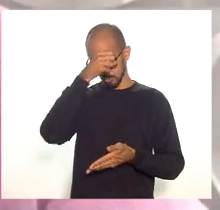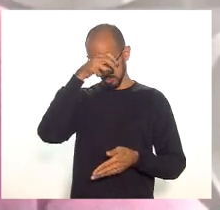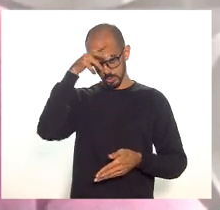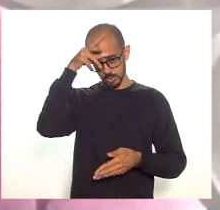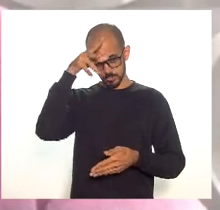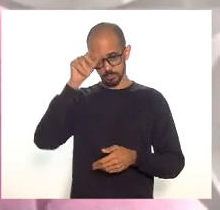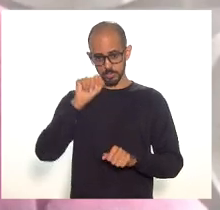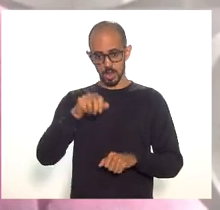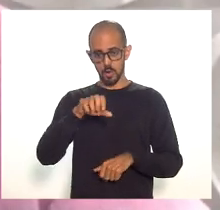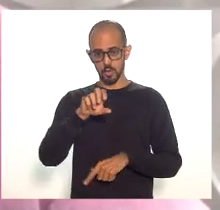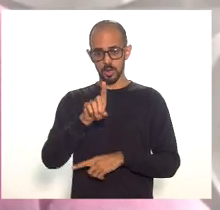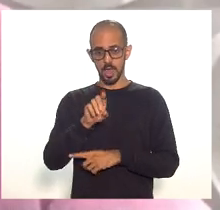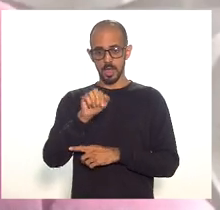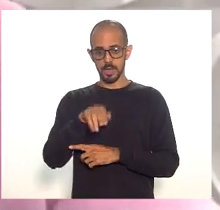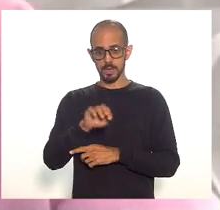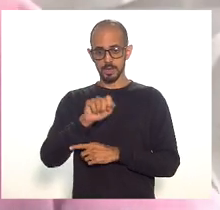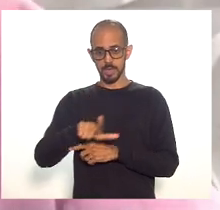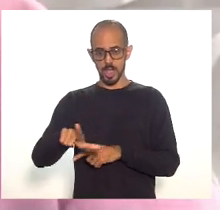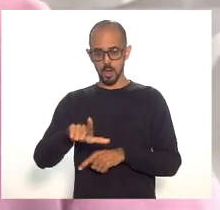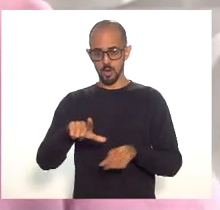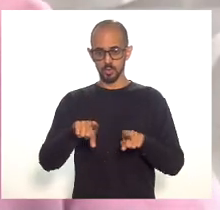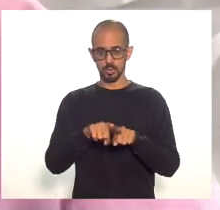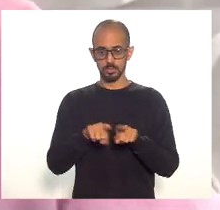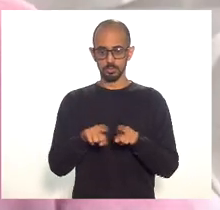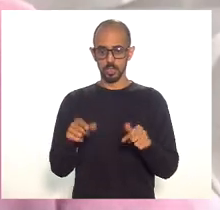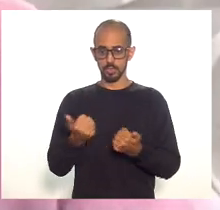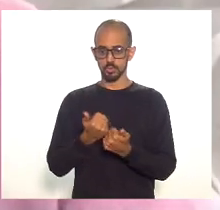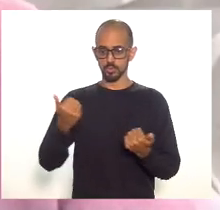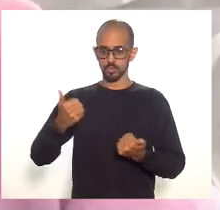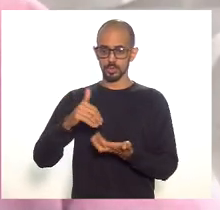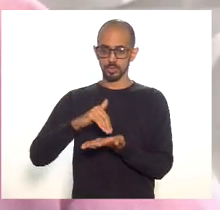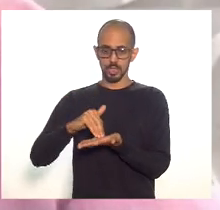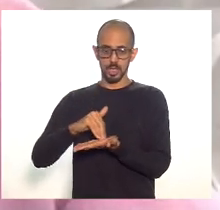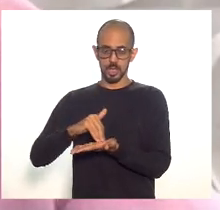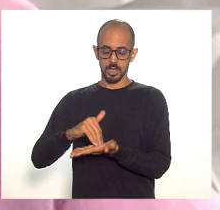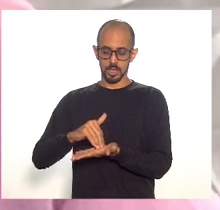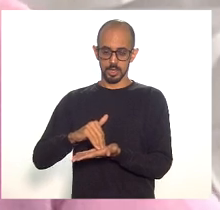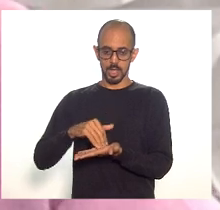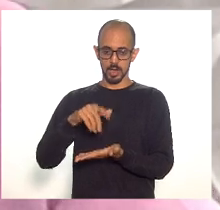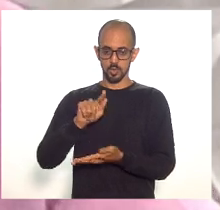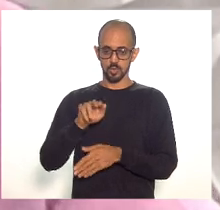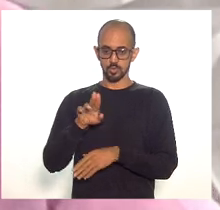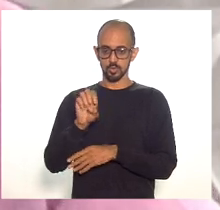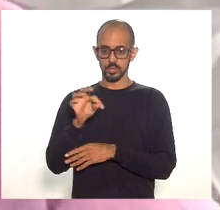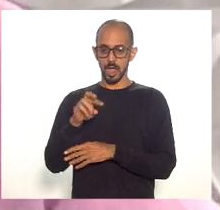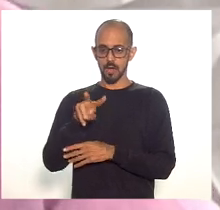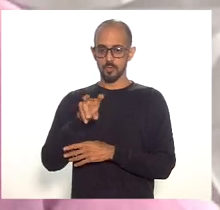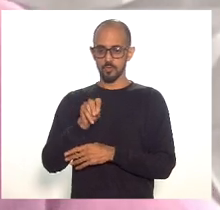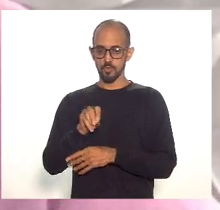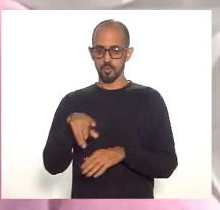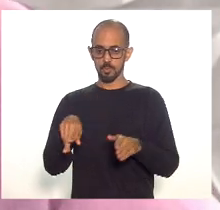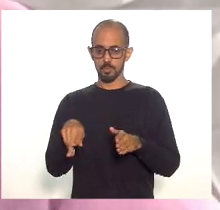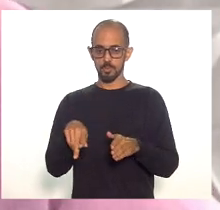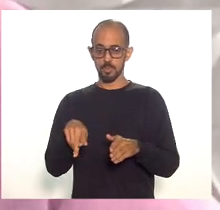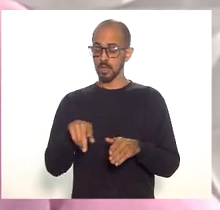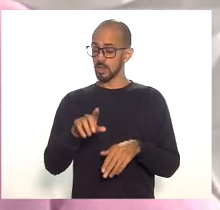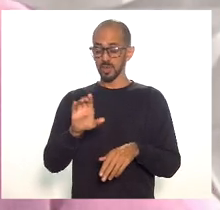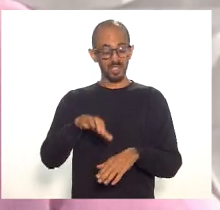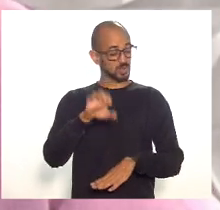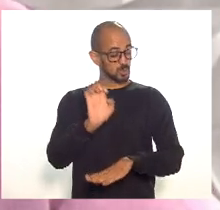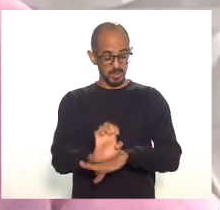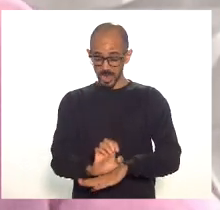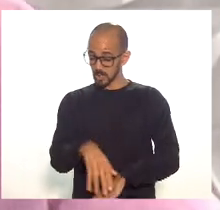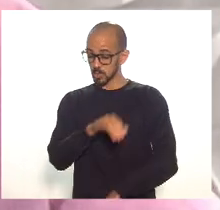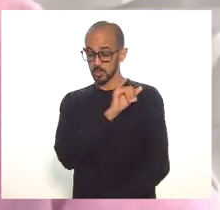capital, Daniel Sorães, e o superintendente do Ministério da Saúde no Estado do Rio de Janeiro, o senhor Jorge